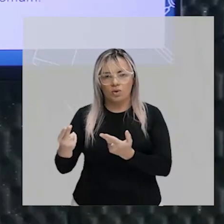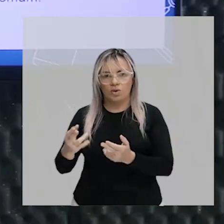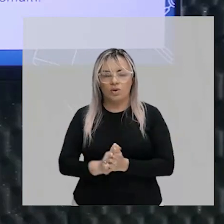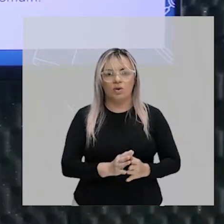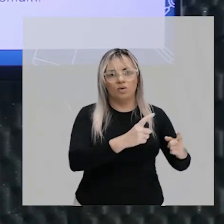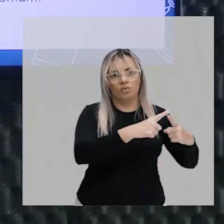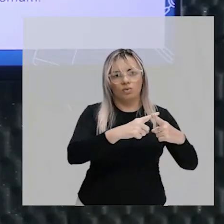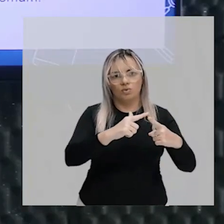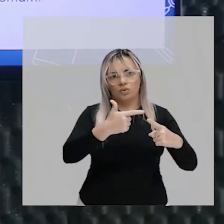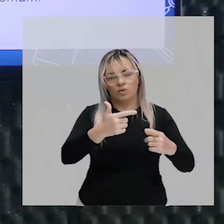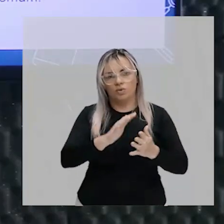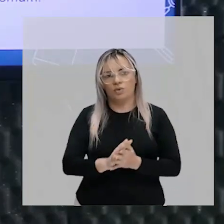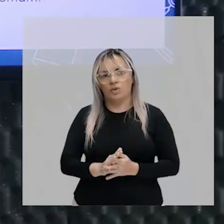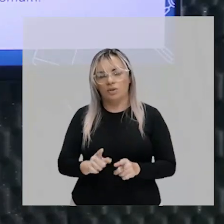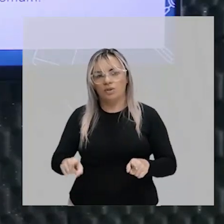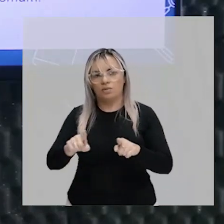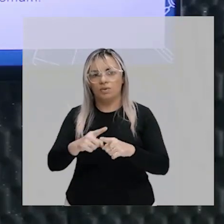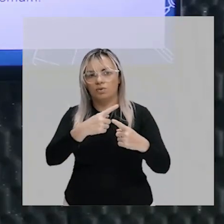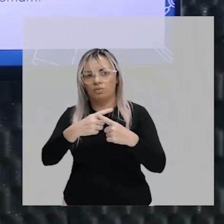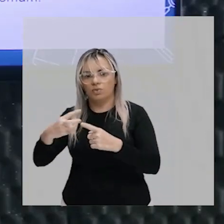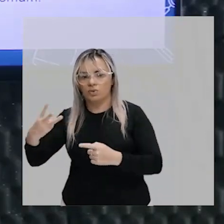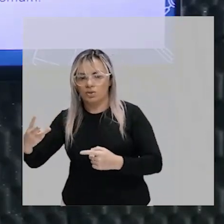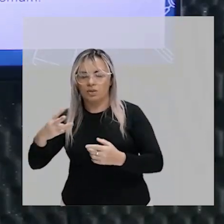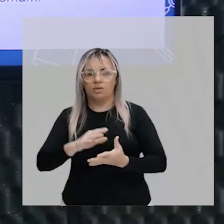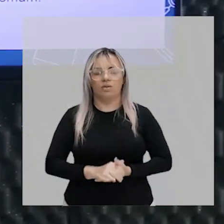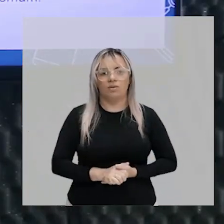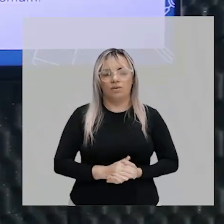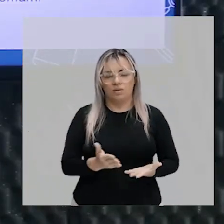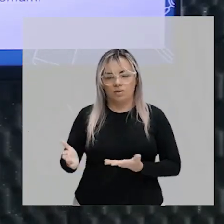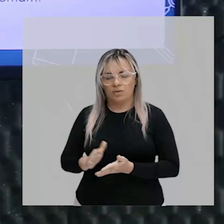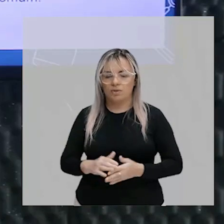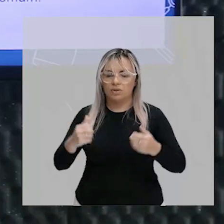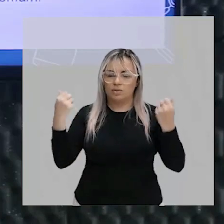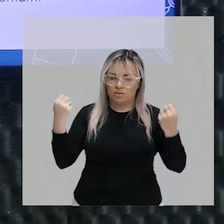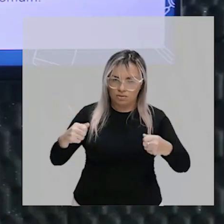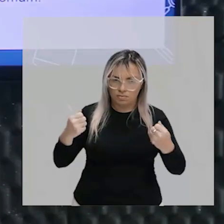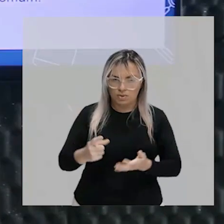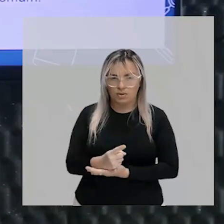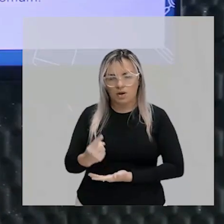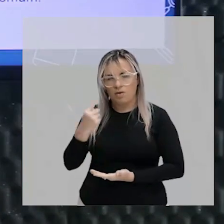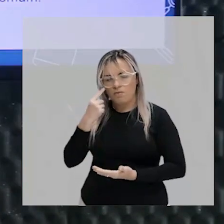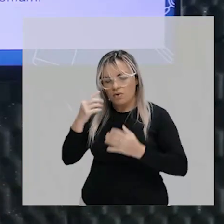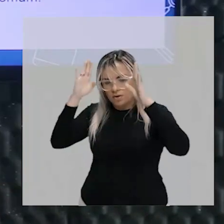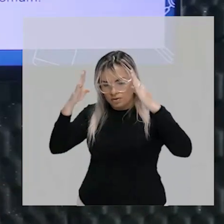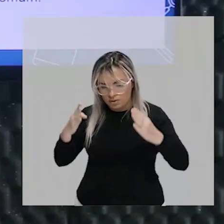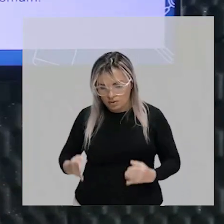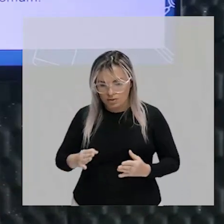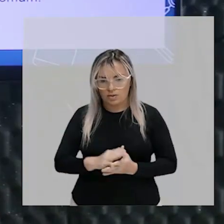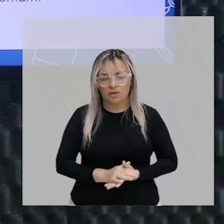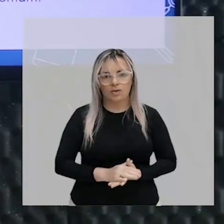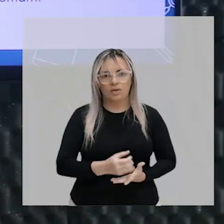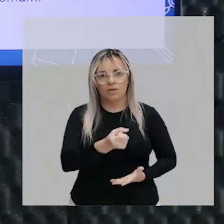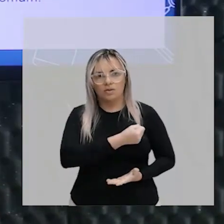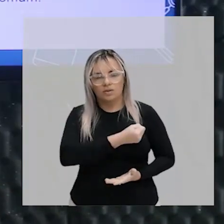múltiplos de dois e também no de múltiplos de 3 como eu disse para você eu precisava enxergar esses elementos